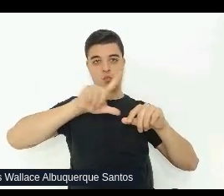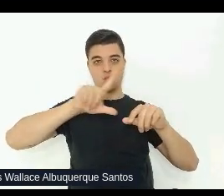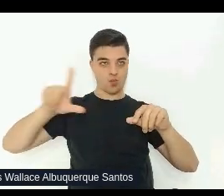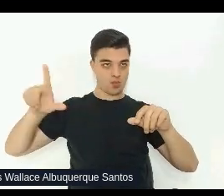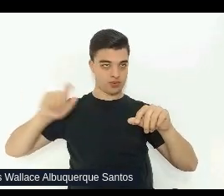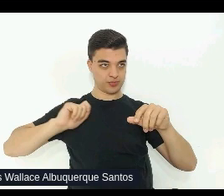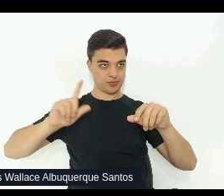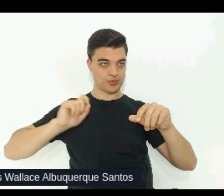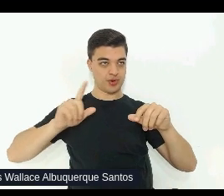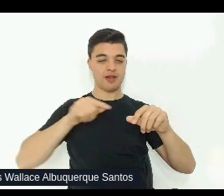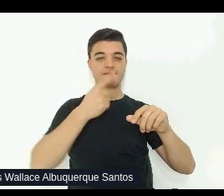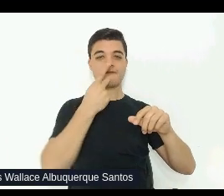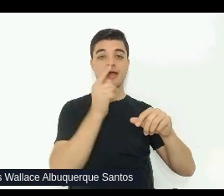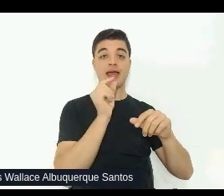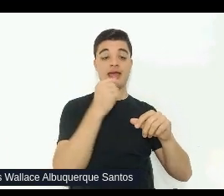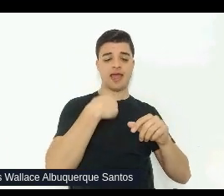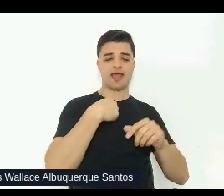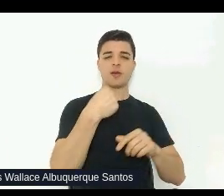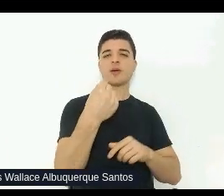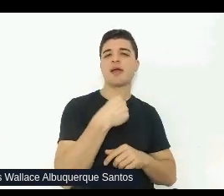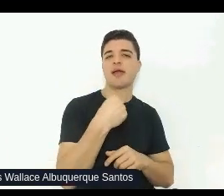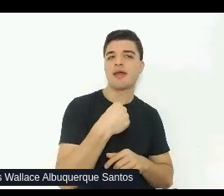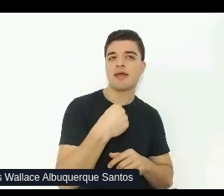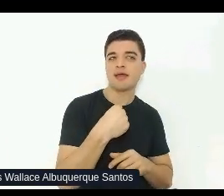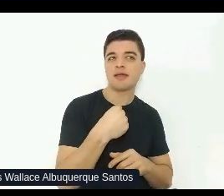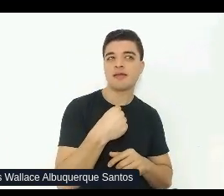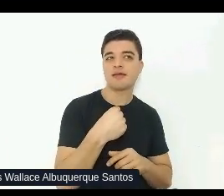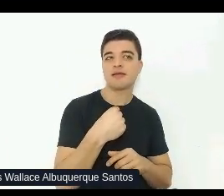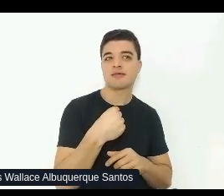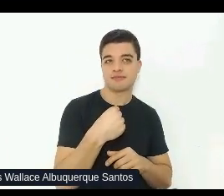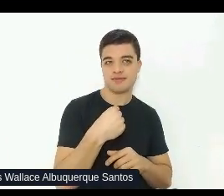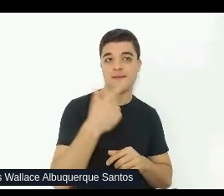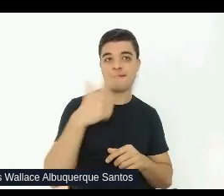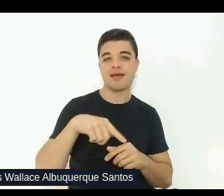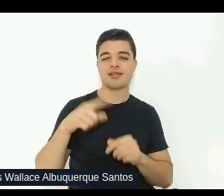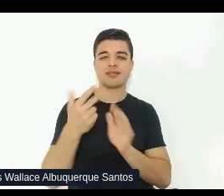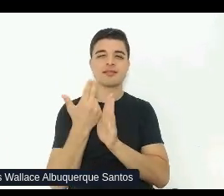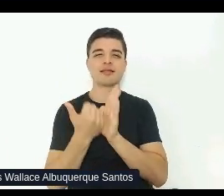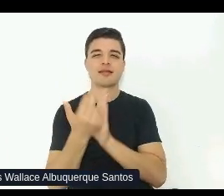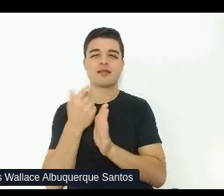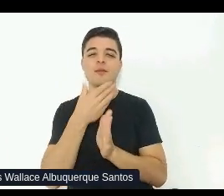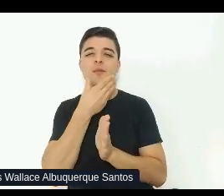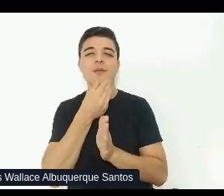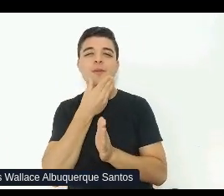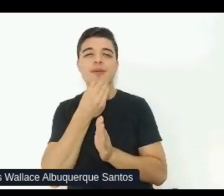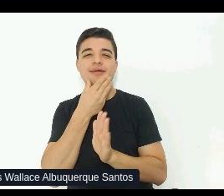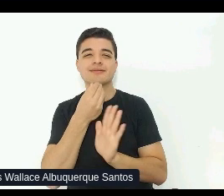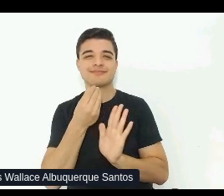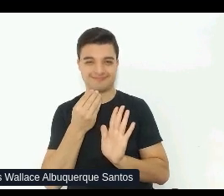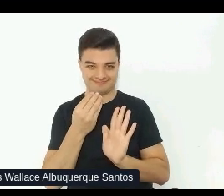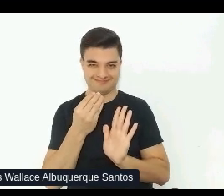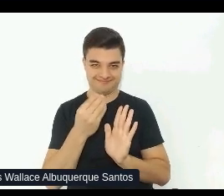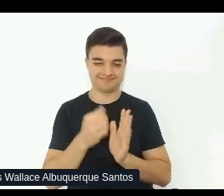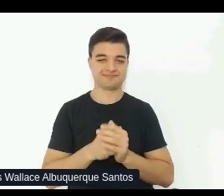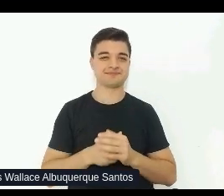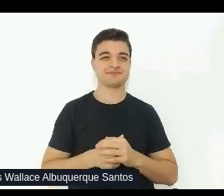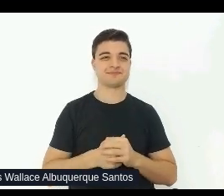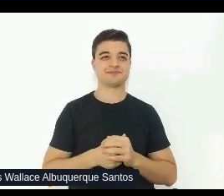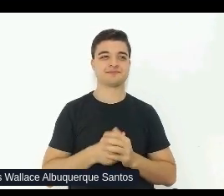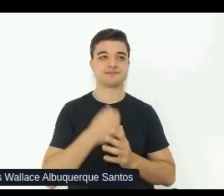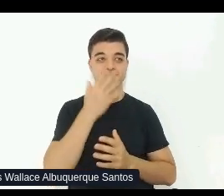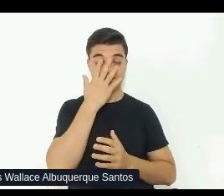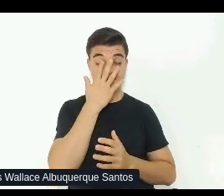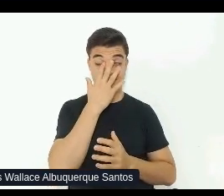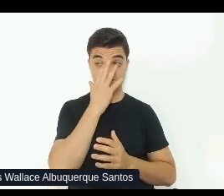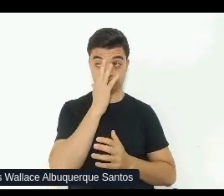eu, né? E um íconezinho de um bonequinho aqui, de um avatar aqui no fim. Pronto. Aí eu passei para o próximo slide. Slide